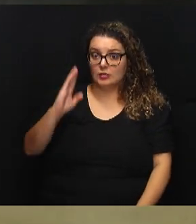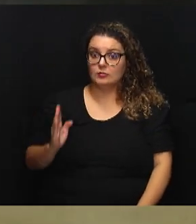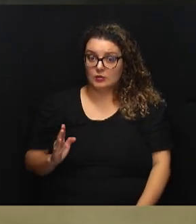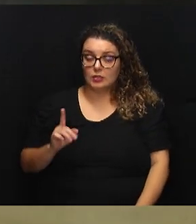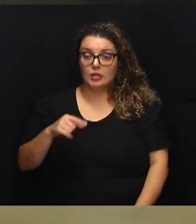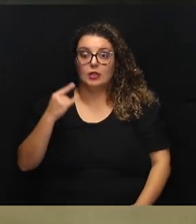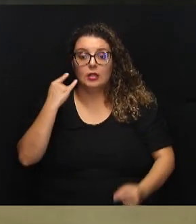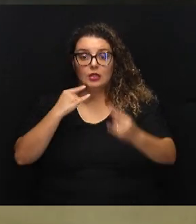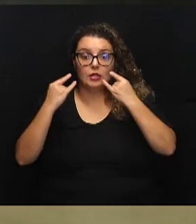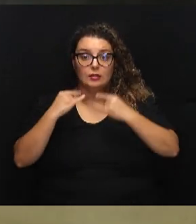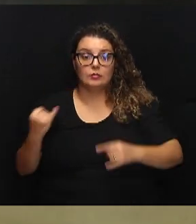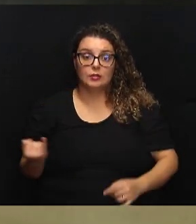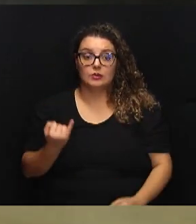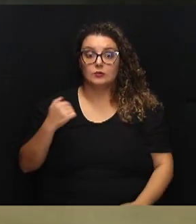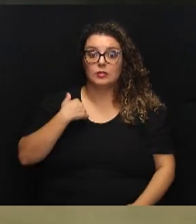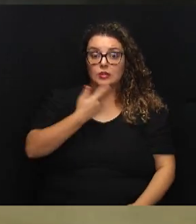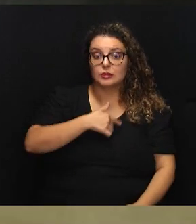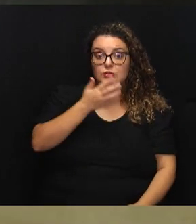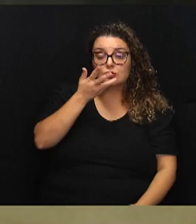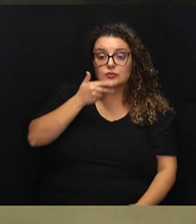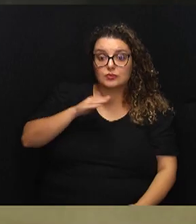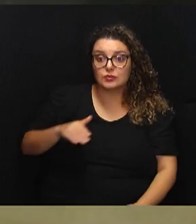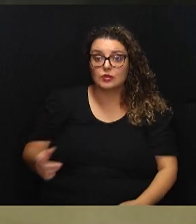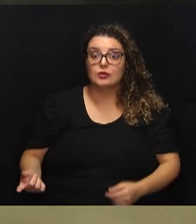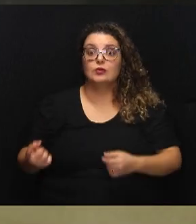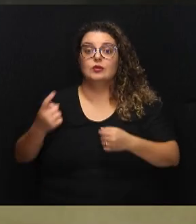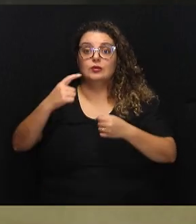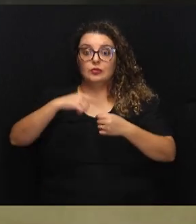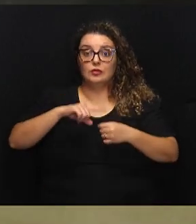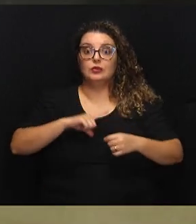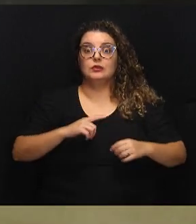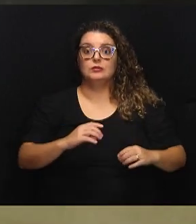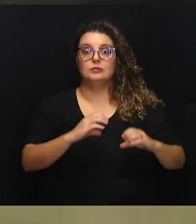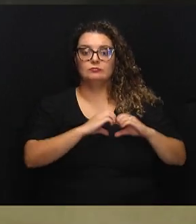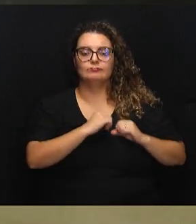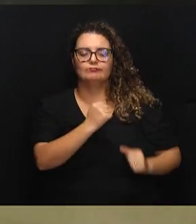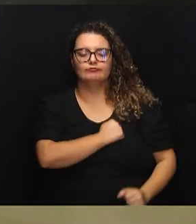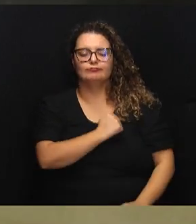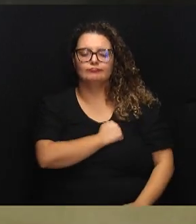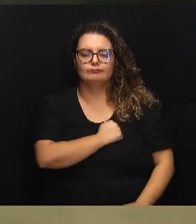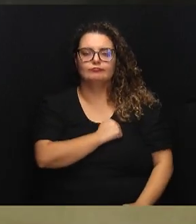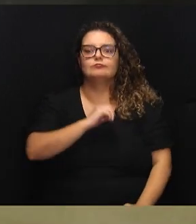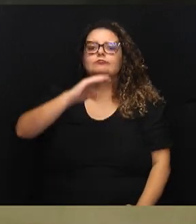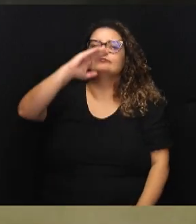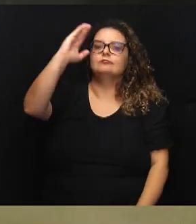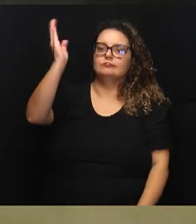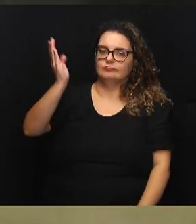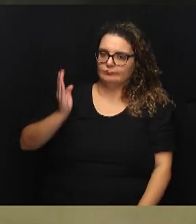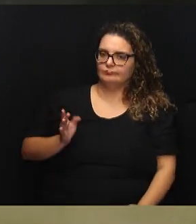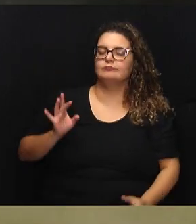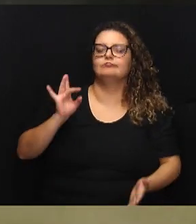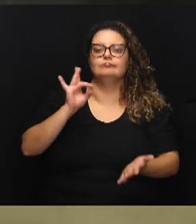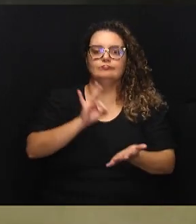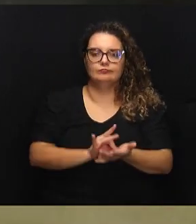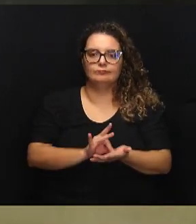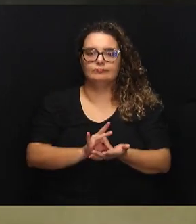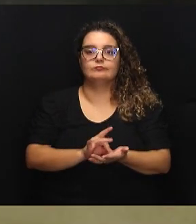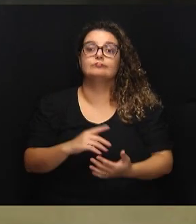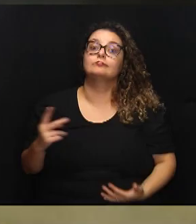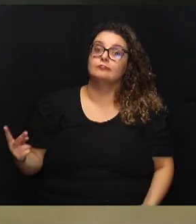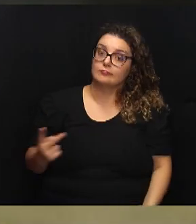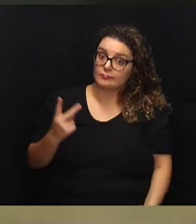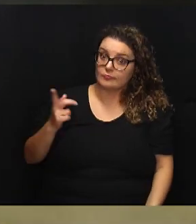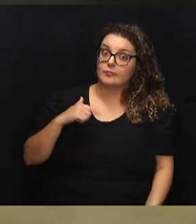é interessante que as nossas crianças voltem a ter um time de coração brasileiro, né? Vamos valorizar o